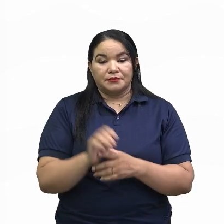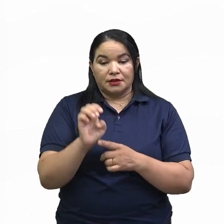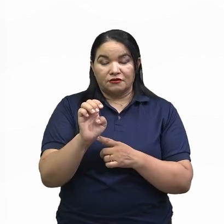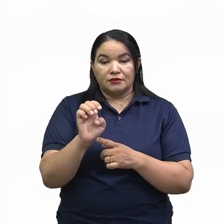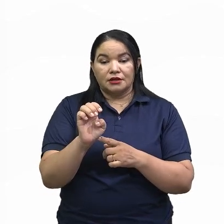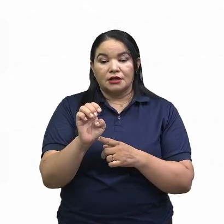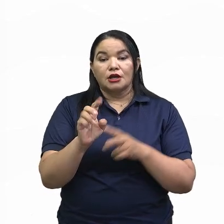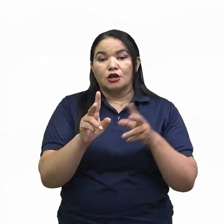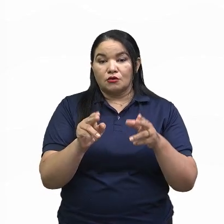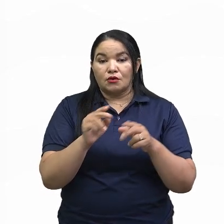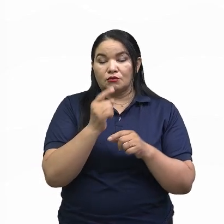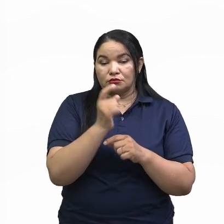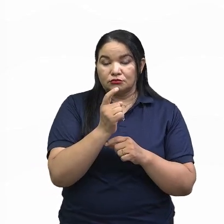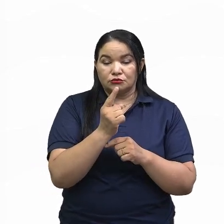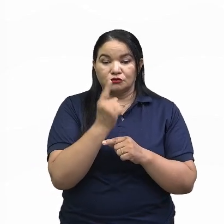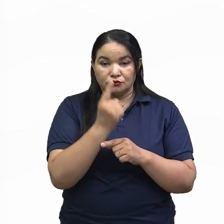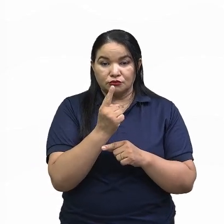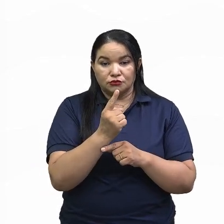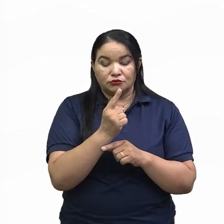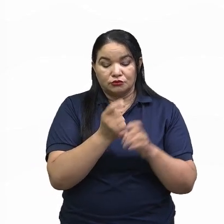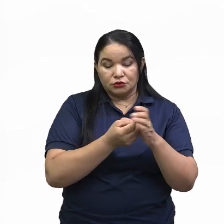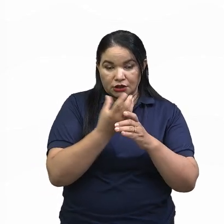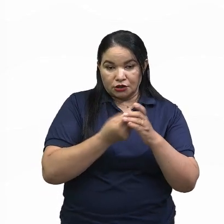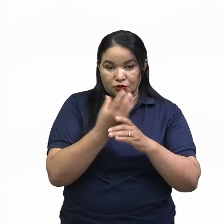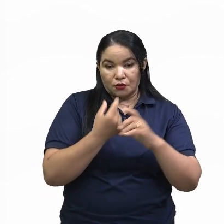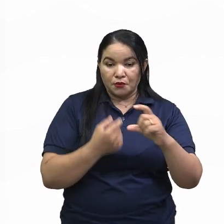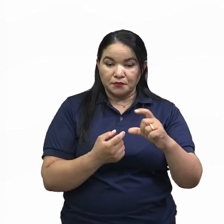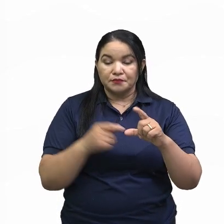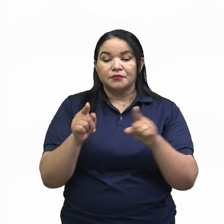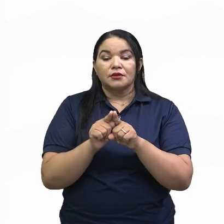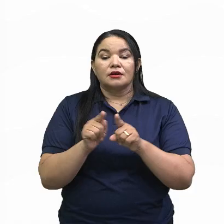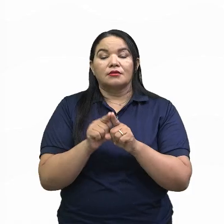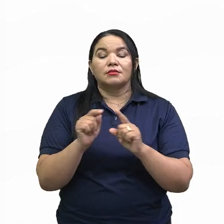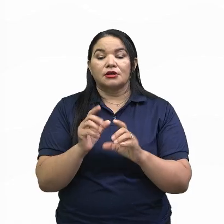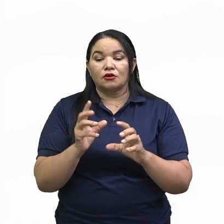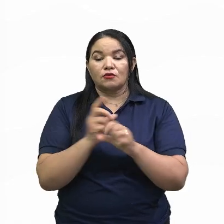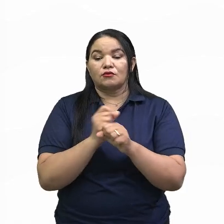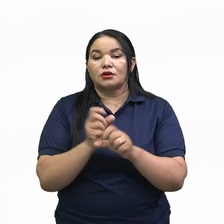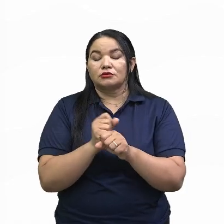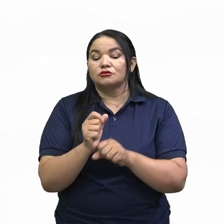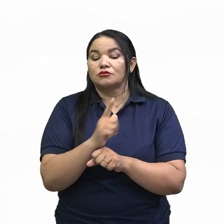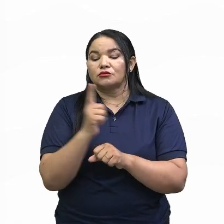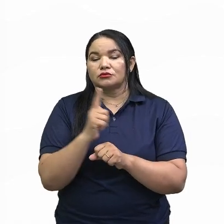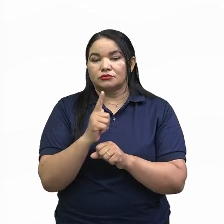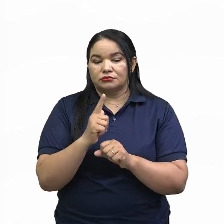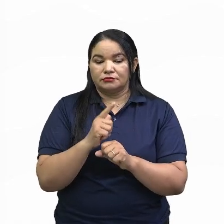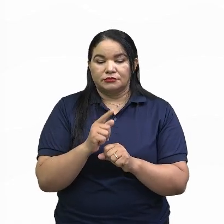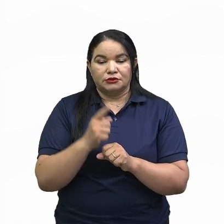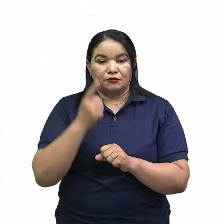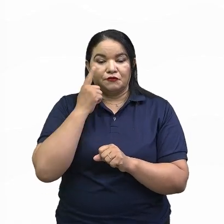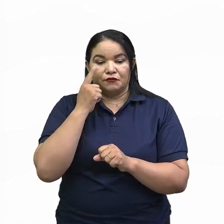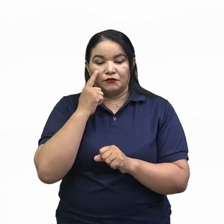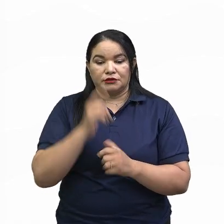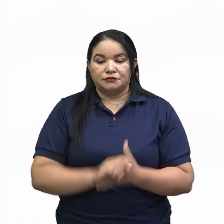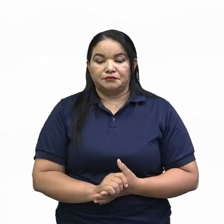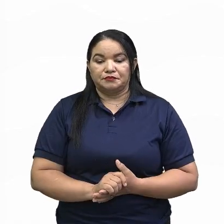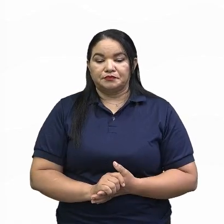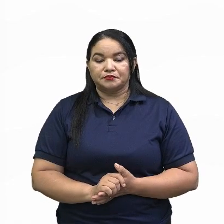FEM de um dos geradores. A resistência equivalente é calculada de outra forma. A gente vai ver na próxima